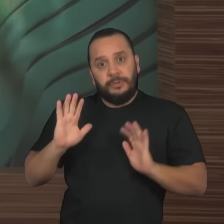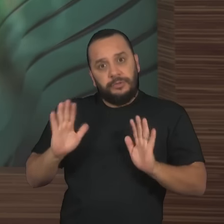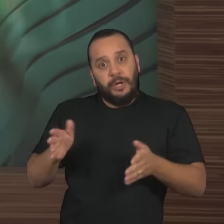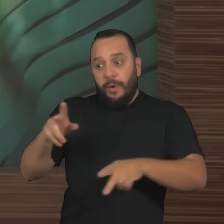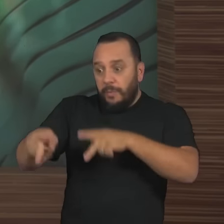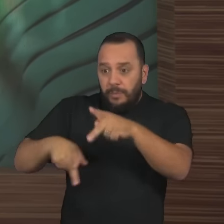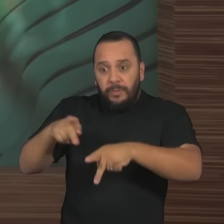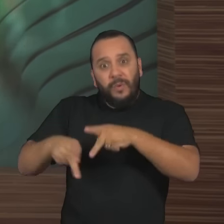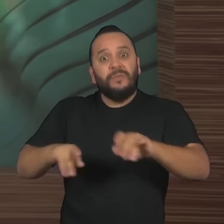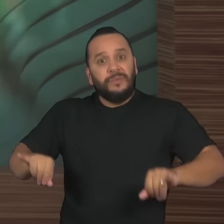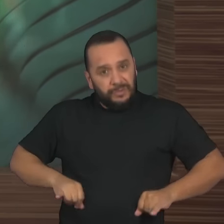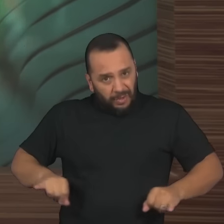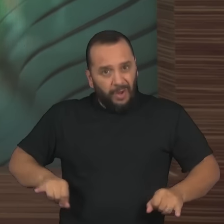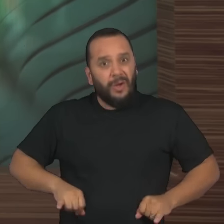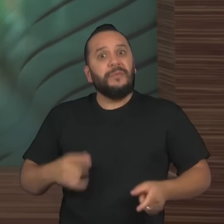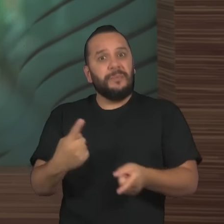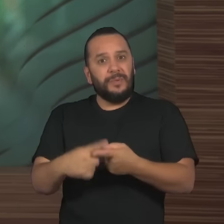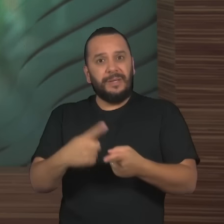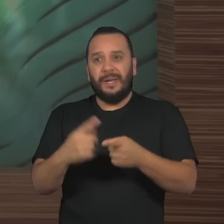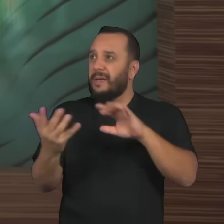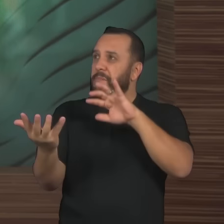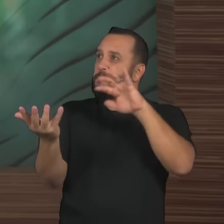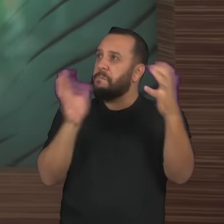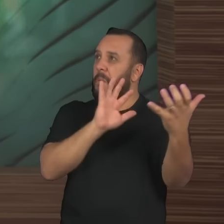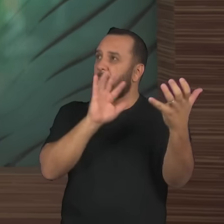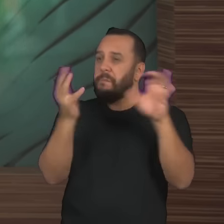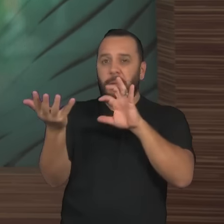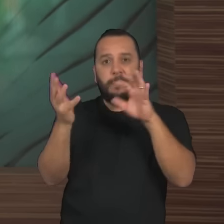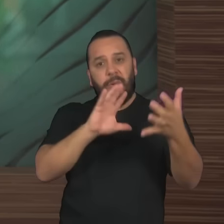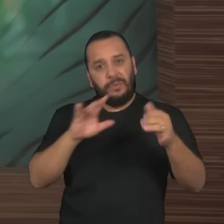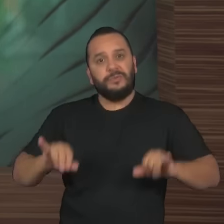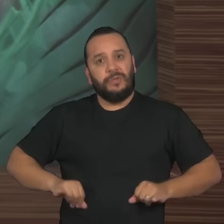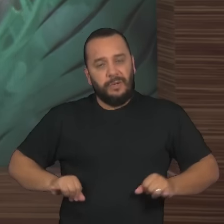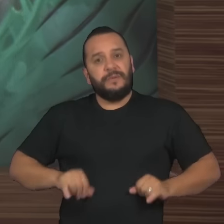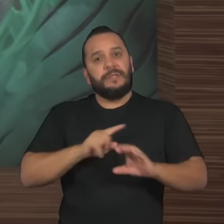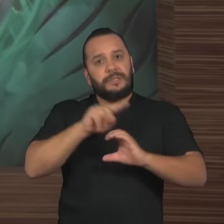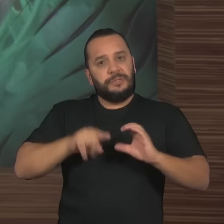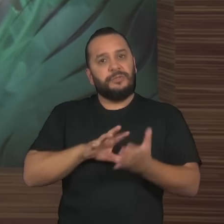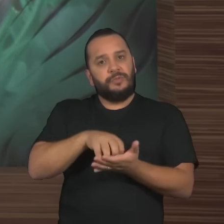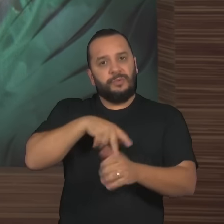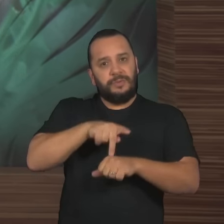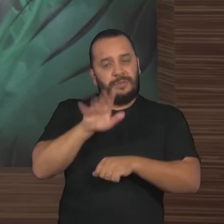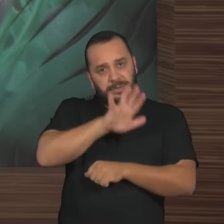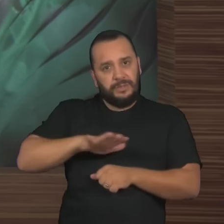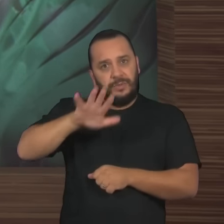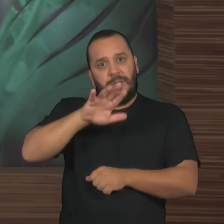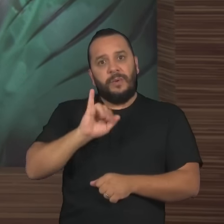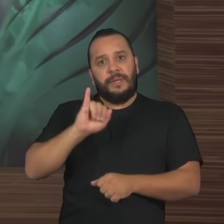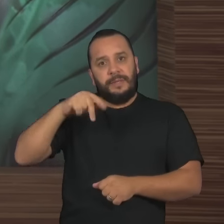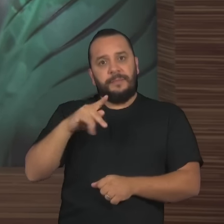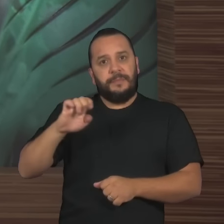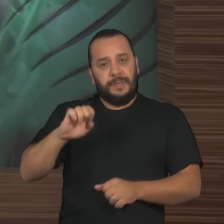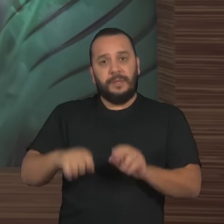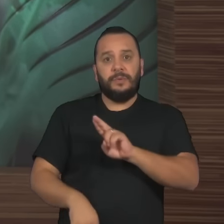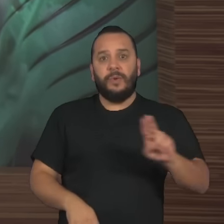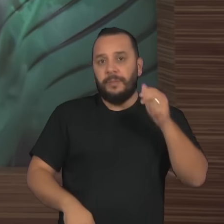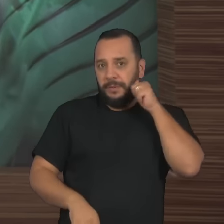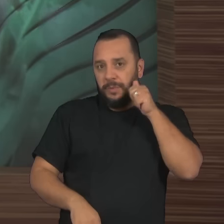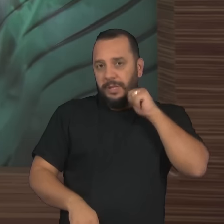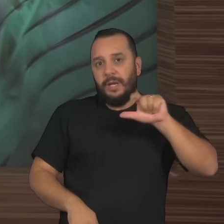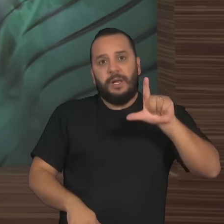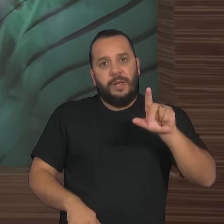as consequências dos eventos extremos. A cientista do Instituto Nacional de Pesquisas Espaciais, Luciana Gatti, lembra que